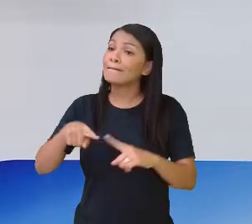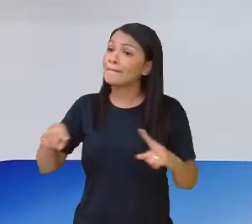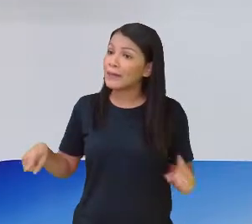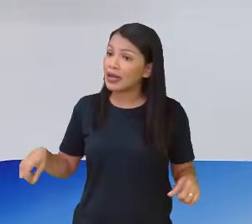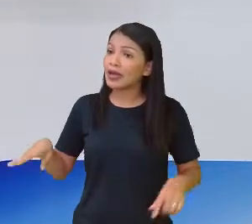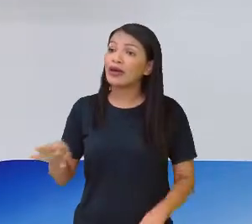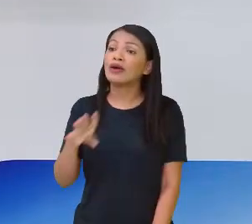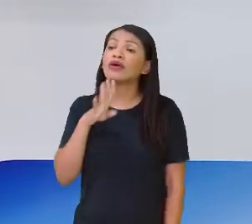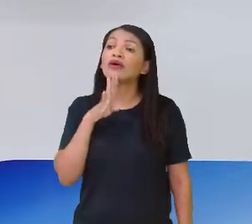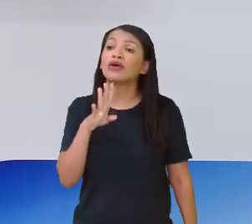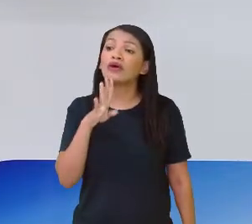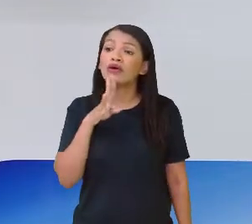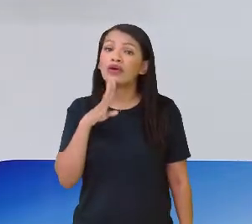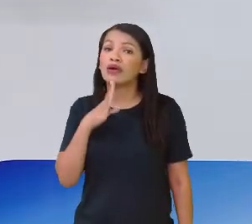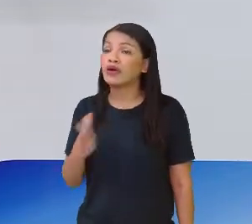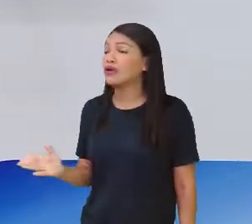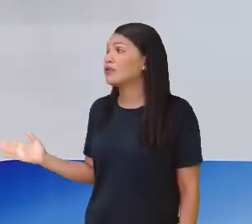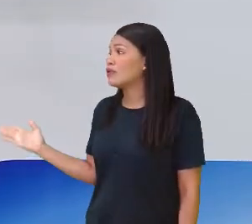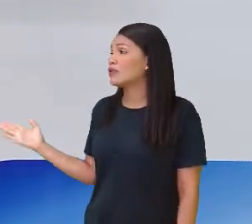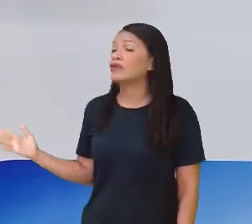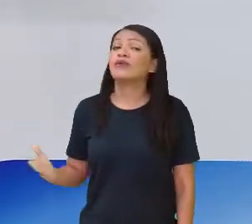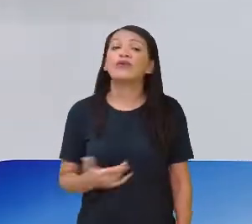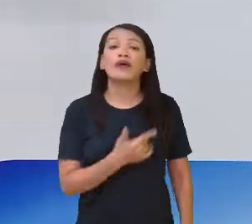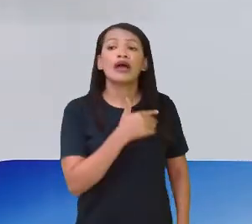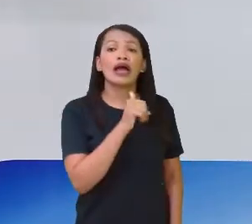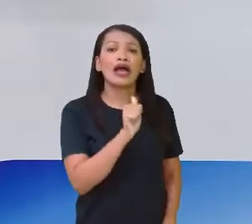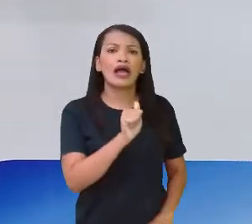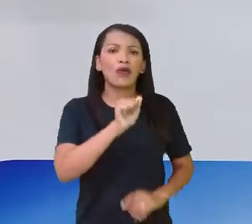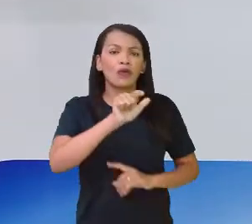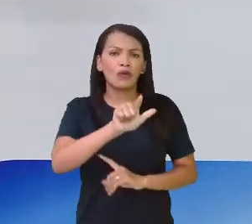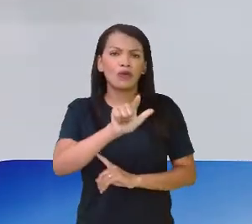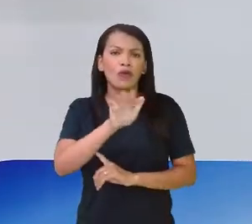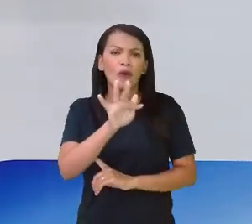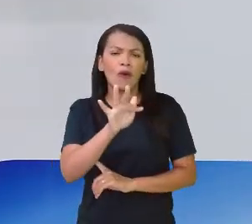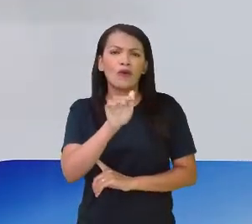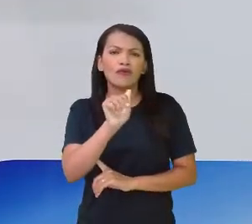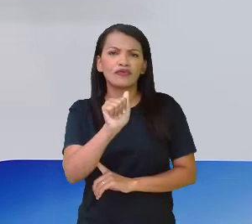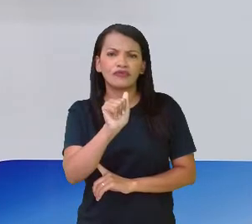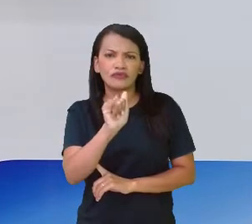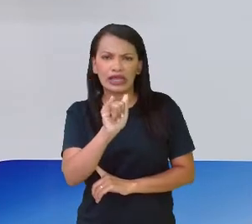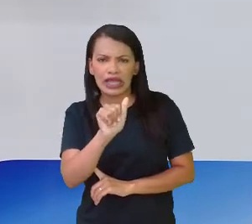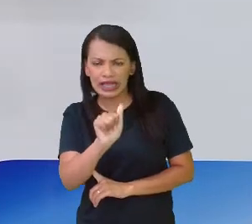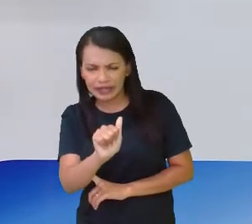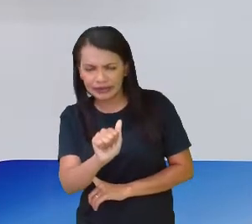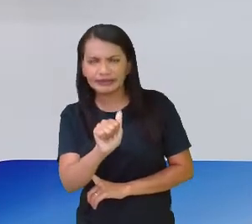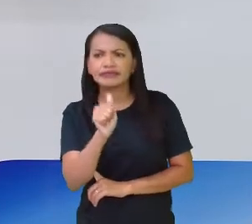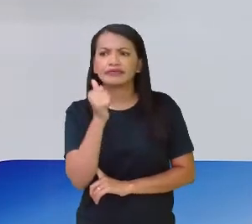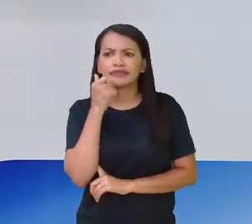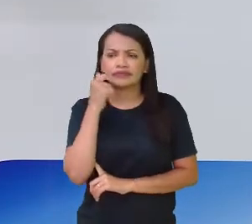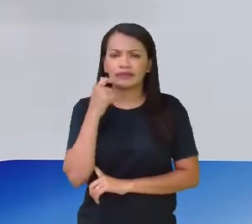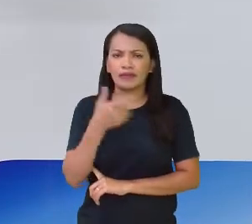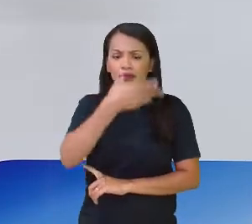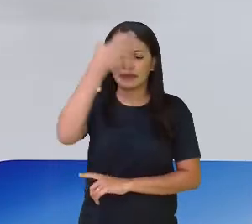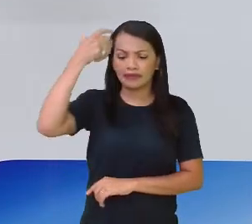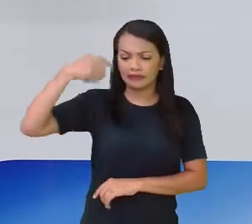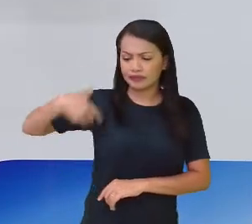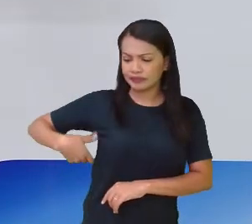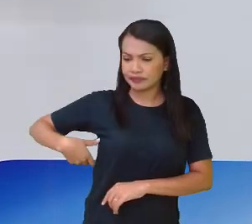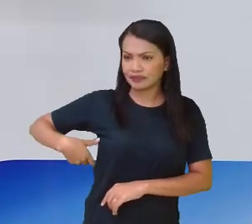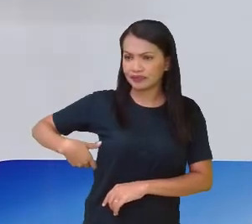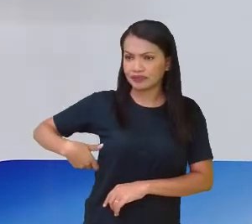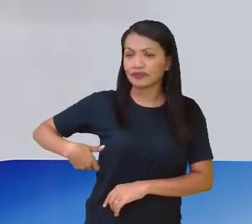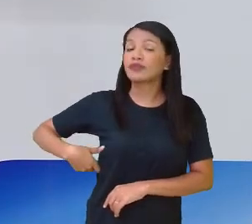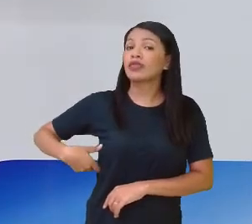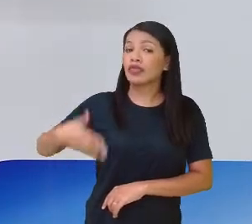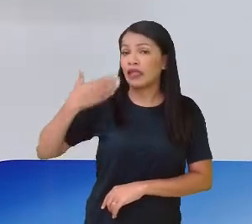gente conhece ele como alfaia. Esse aqui seria a alfaia, e as pessoas tocam ele do lado assim, ó, coloca-se do lado.